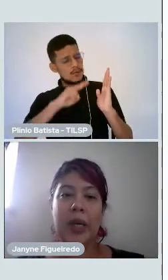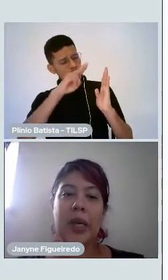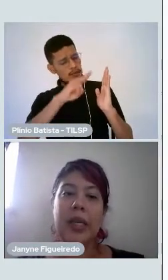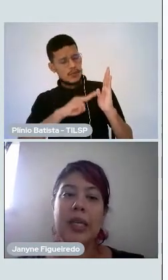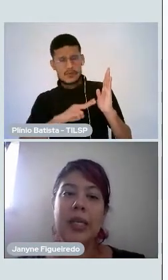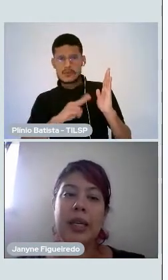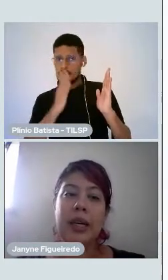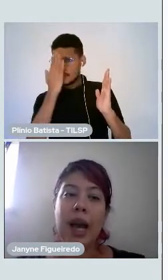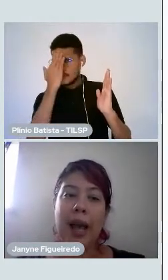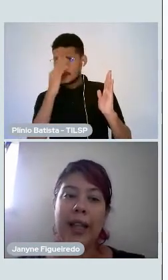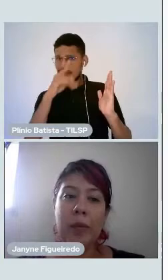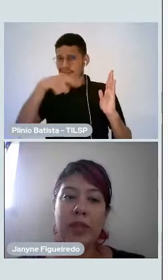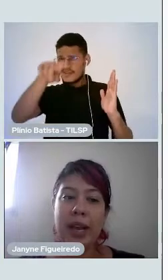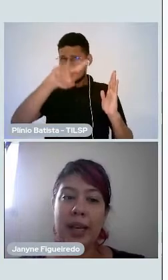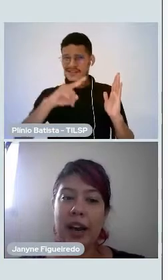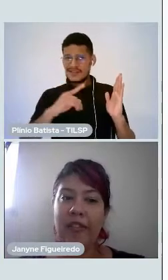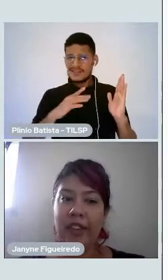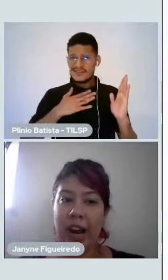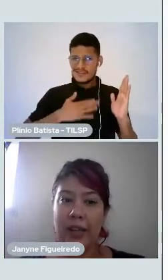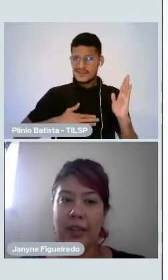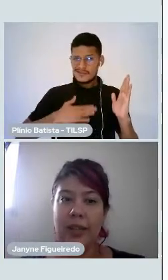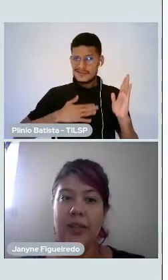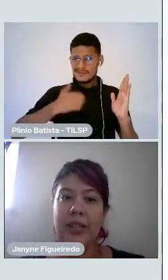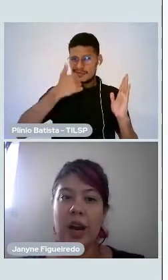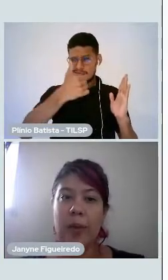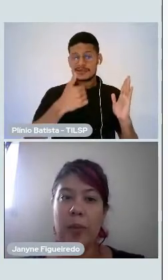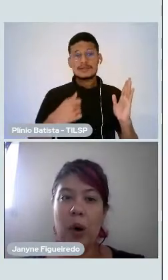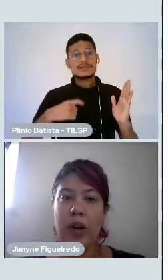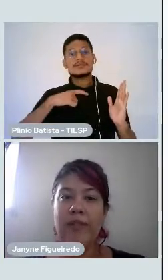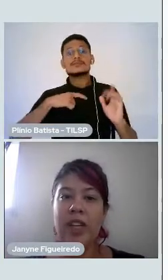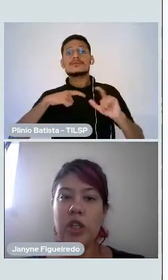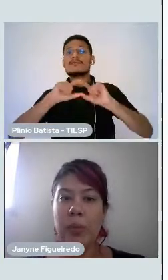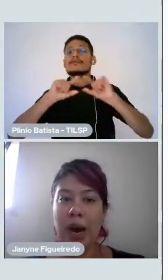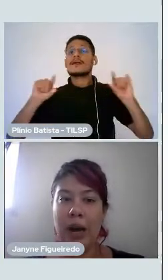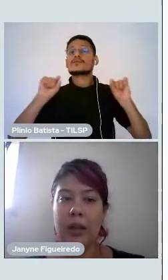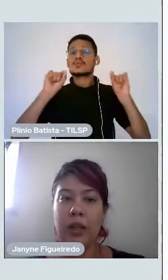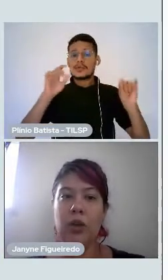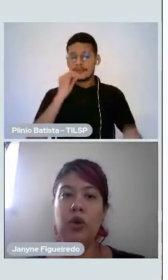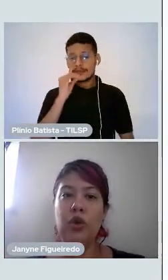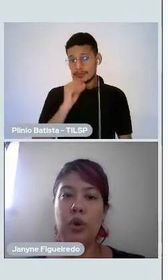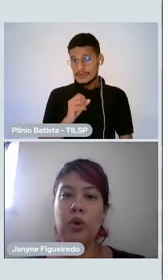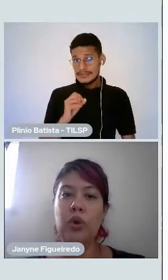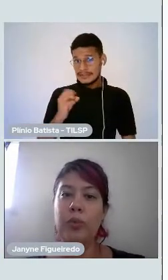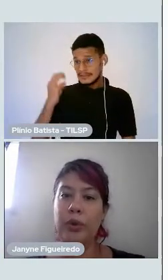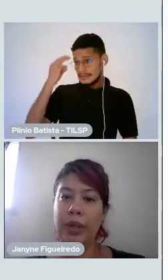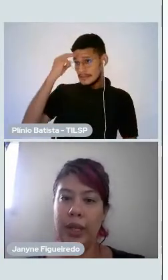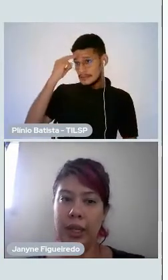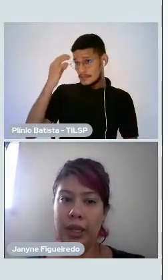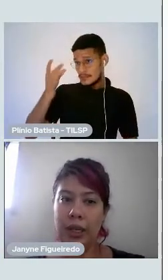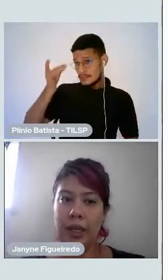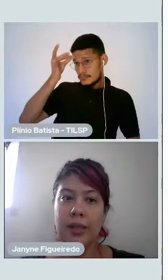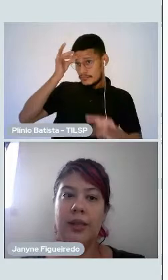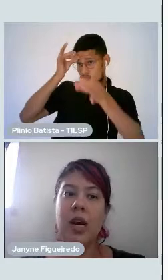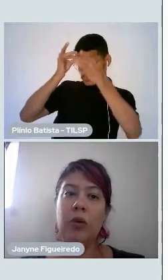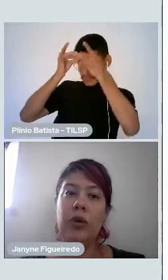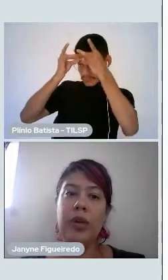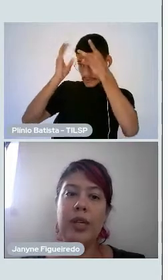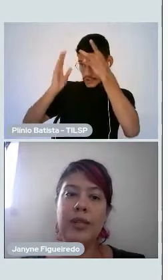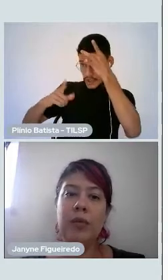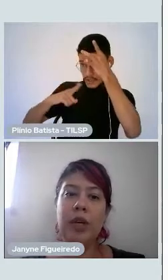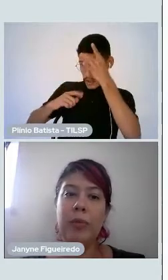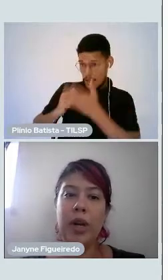então, aí temos aqui a frase: se a memória faz parte do jogo do poder,